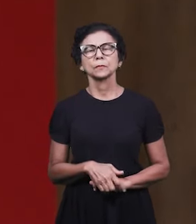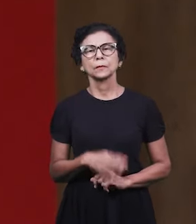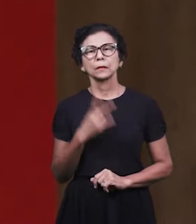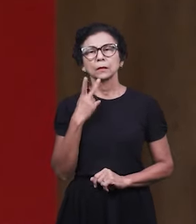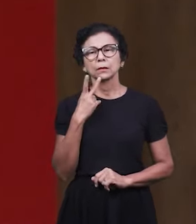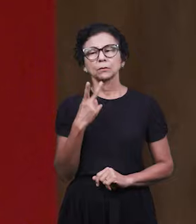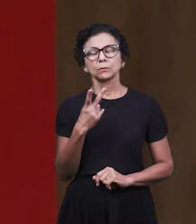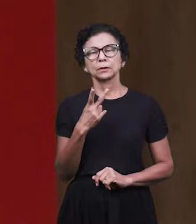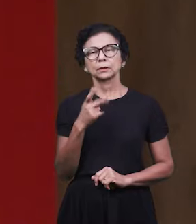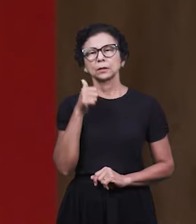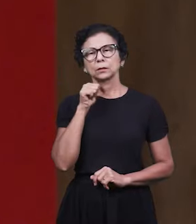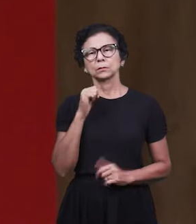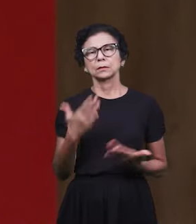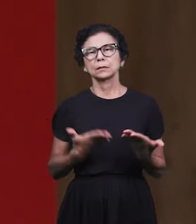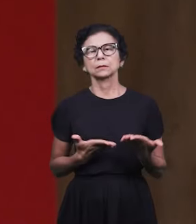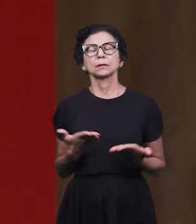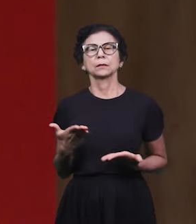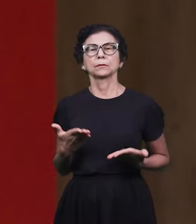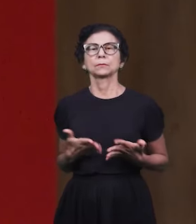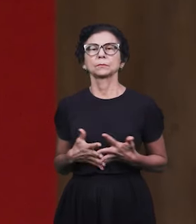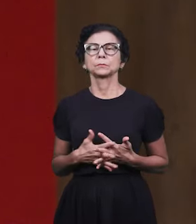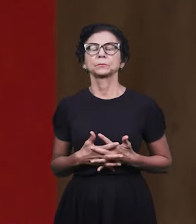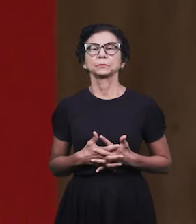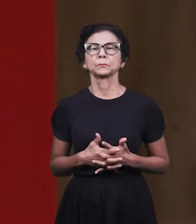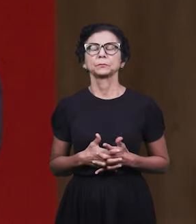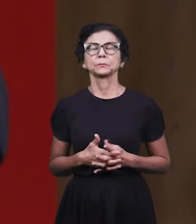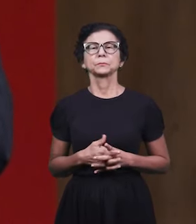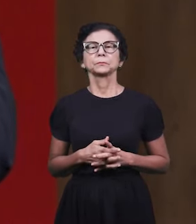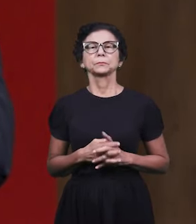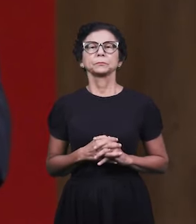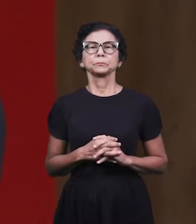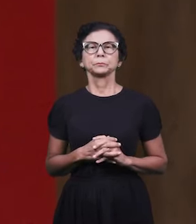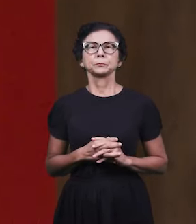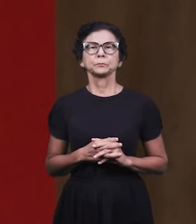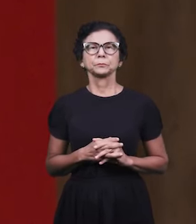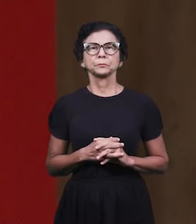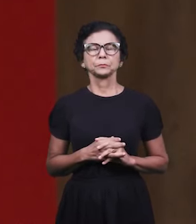é o seguinte, veja, há